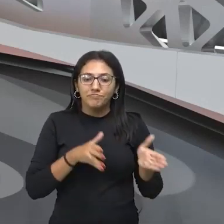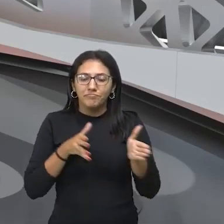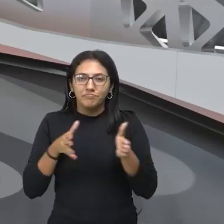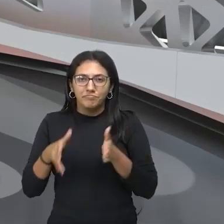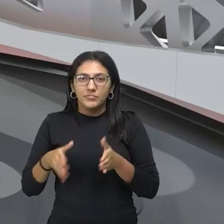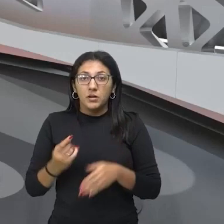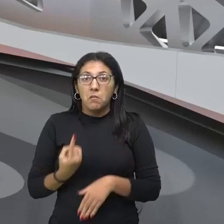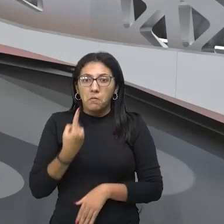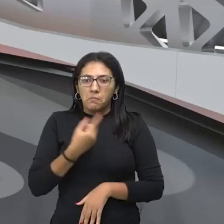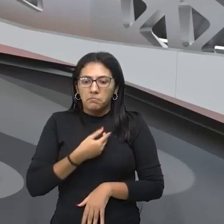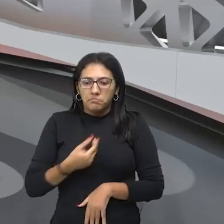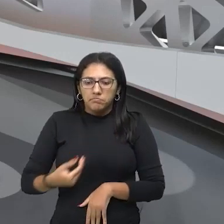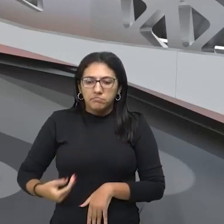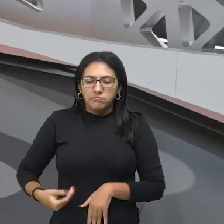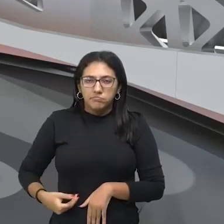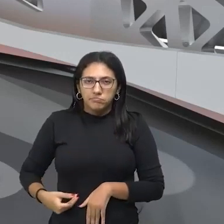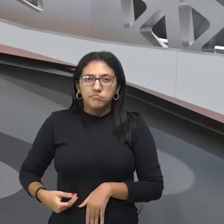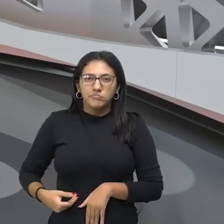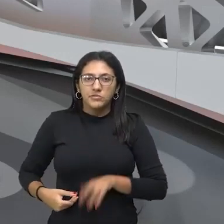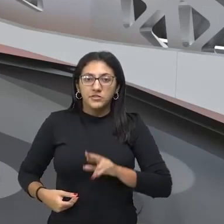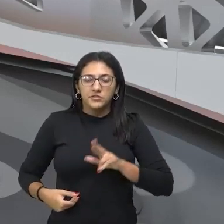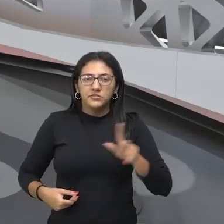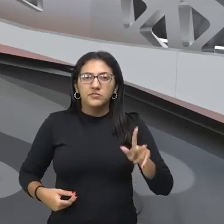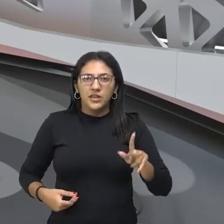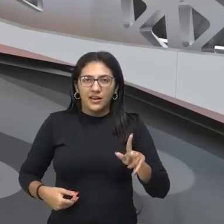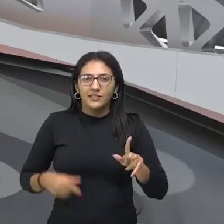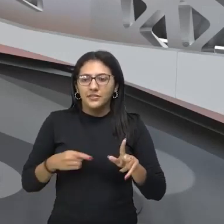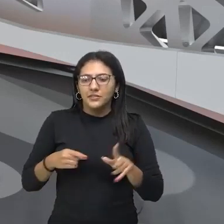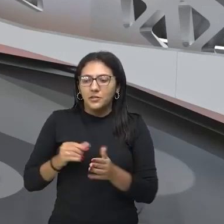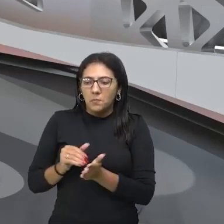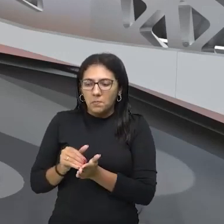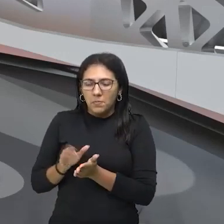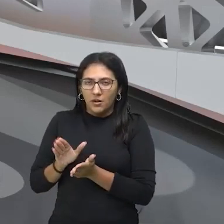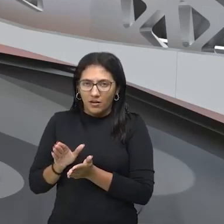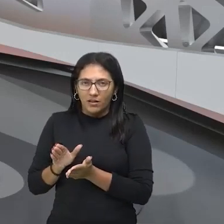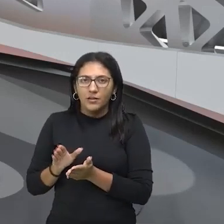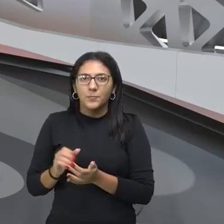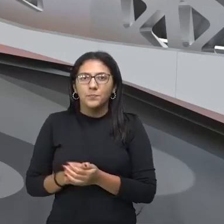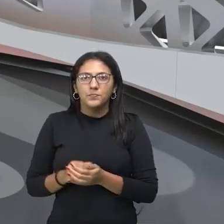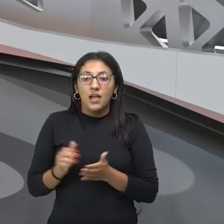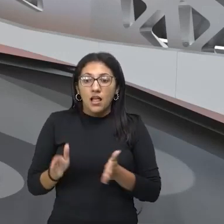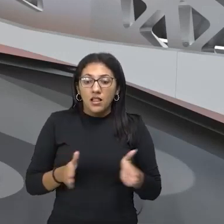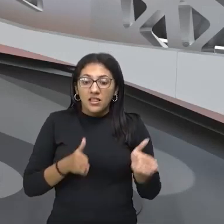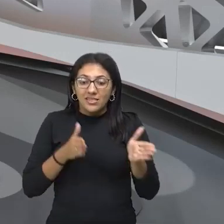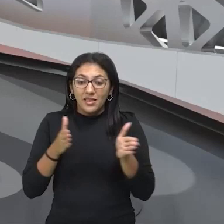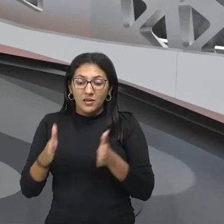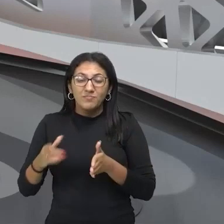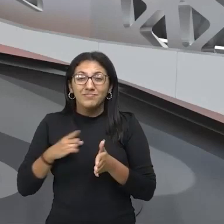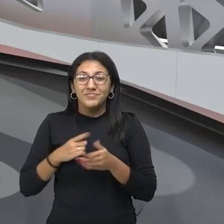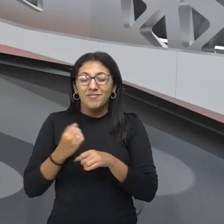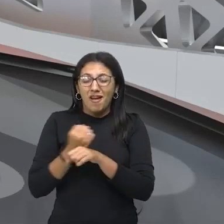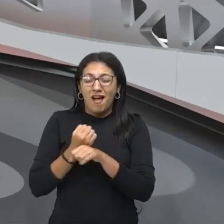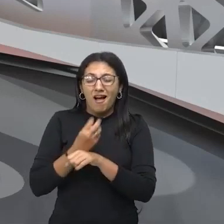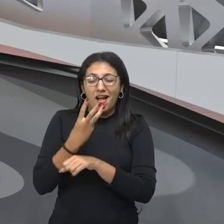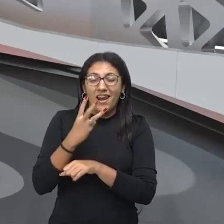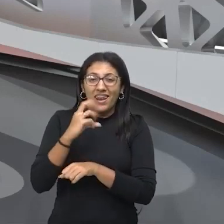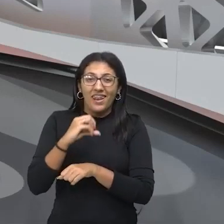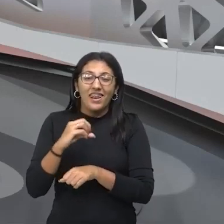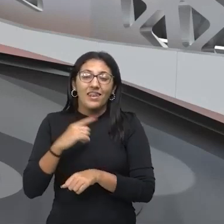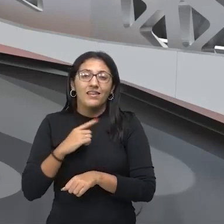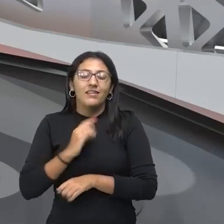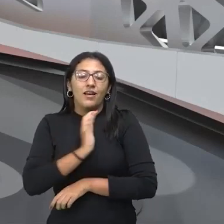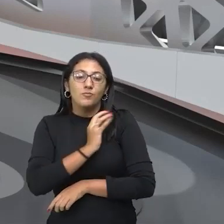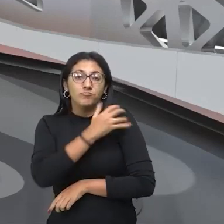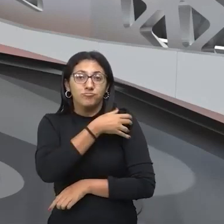E depois de Juscelino nós tivemos um presidente civil que foi deposto e um regime militar que durou mais de